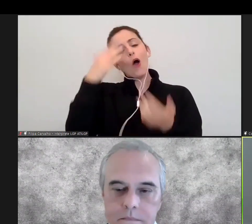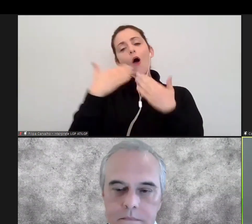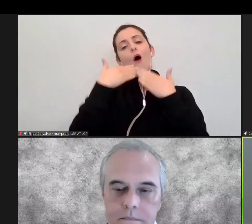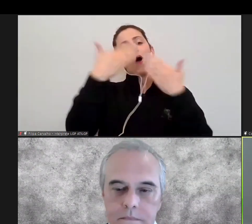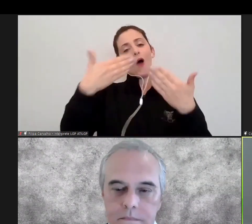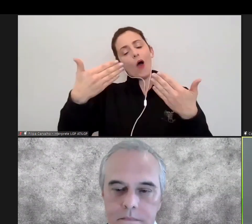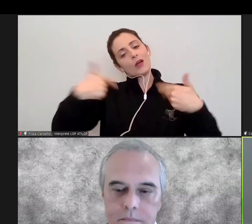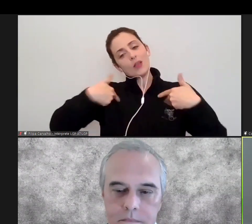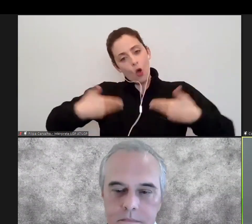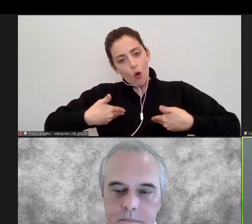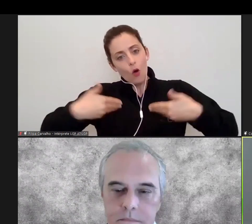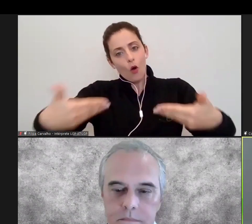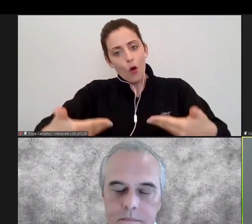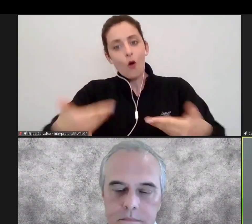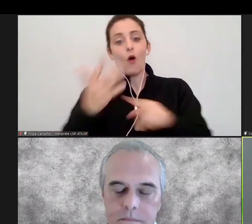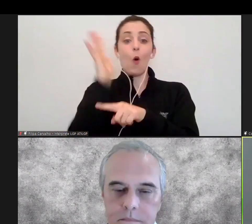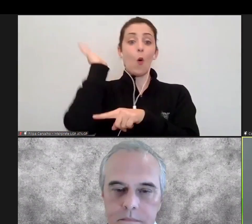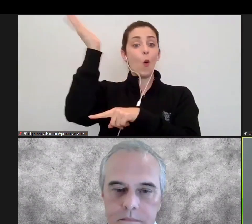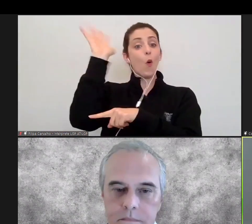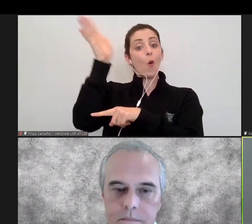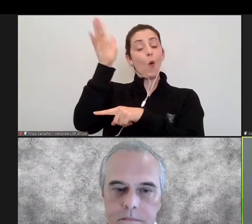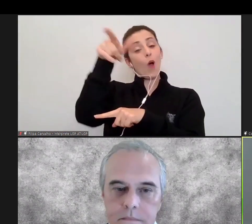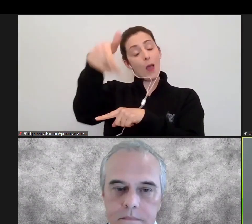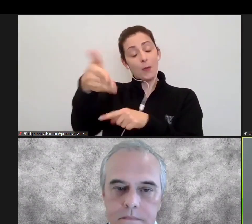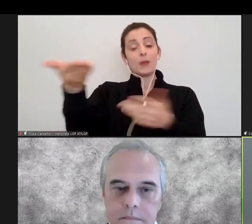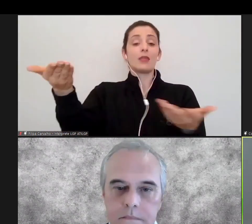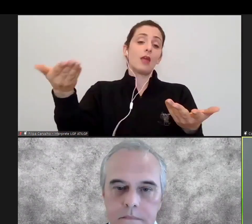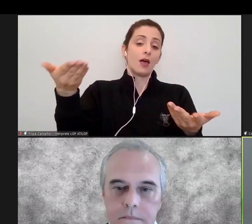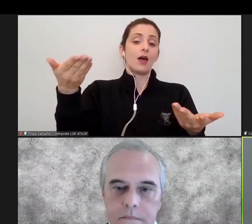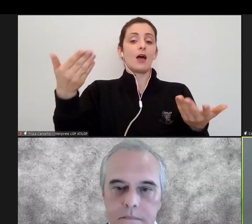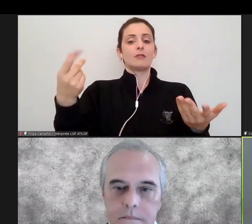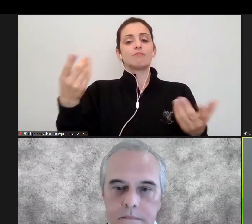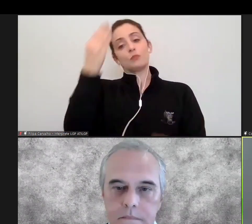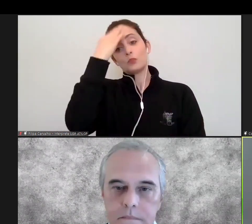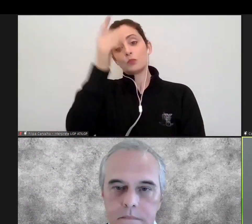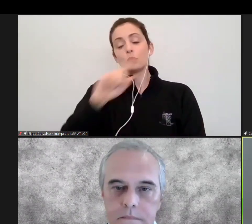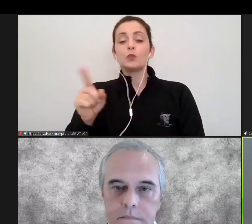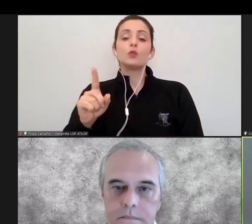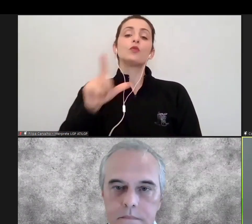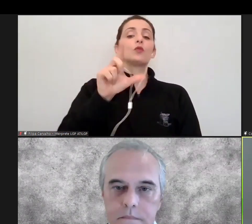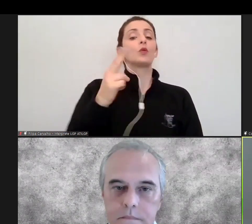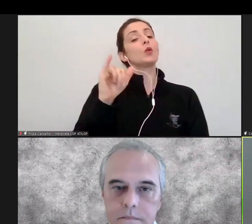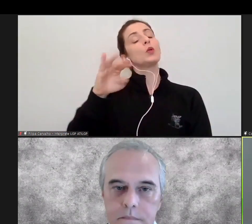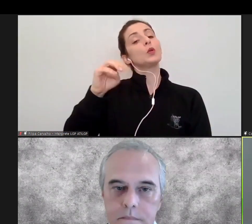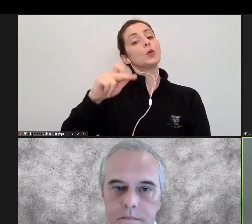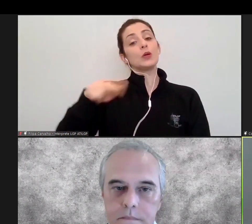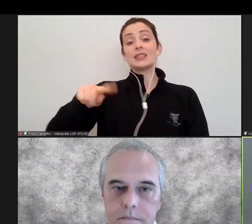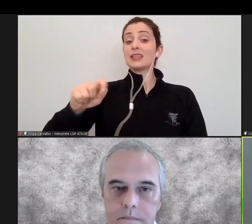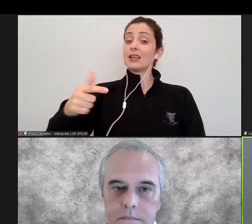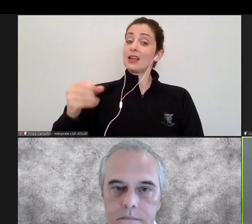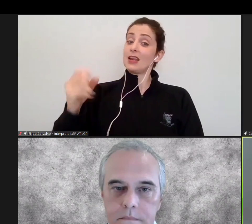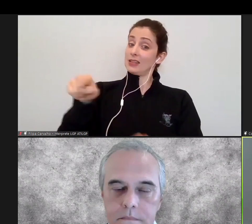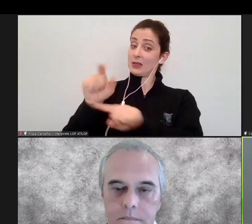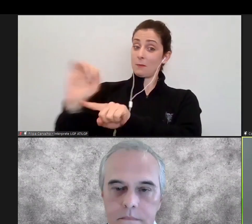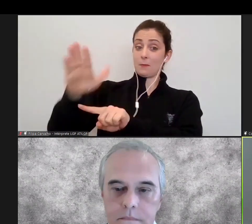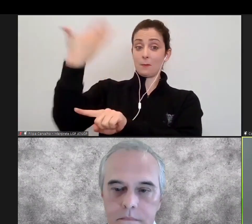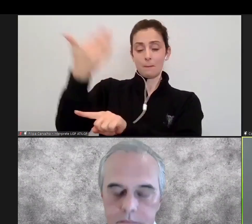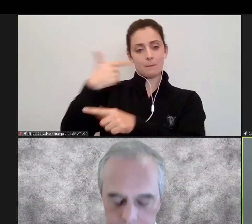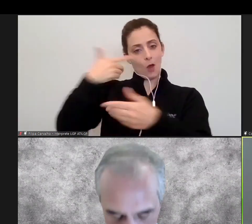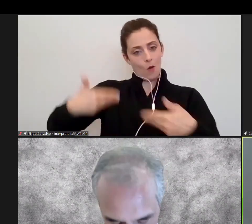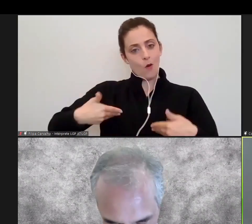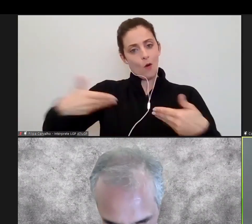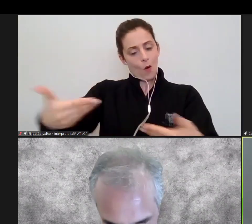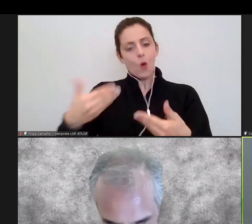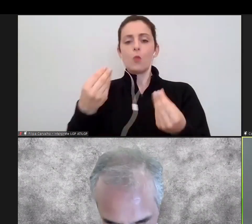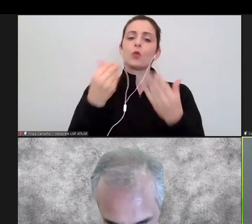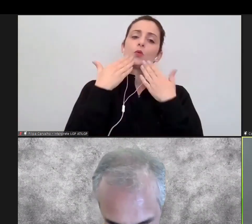fazer parte deste webinar, em especial à professora Luísa Neto, que endereçou este convite. É um prazer fazer parte deste webinar para o Instituto